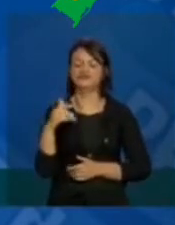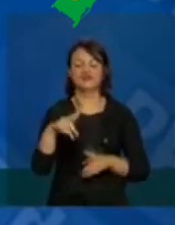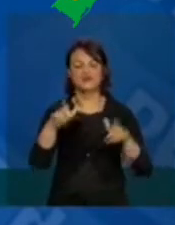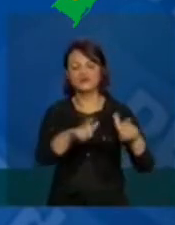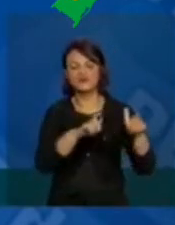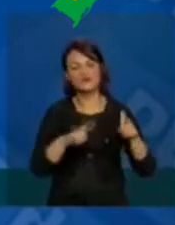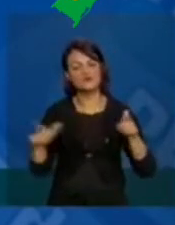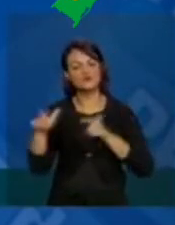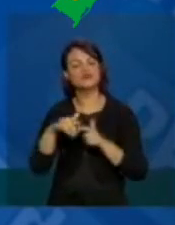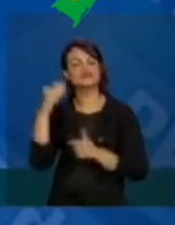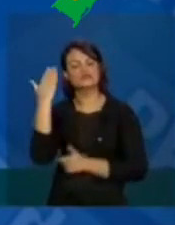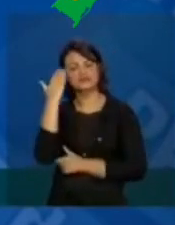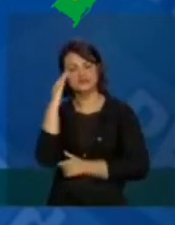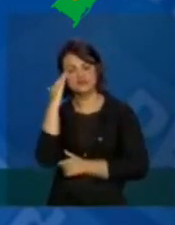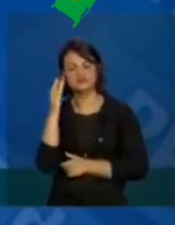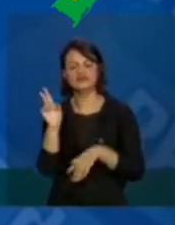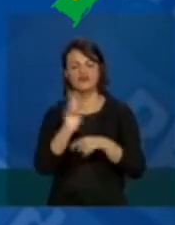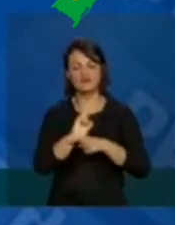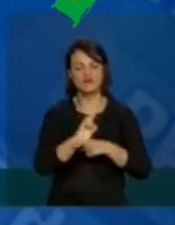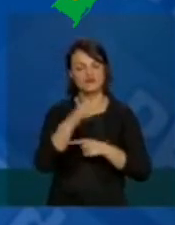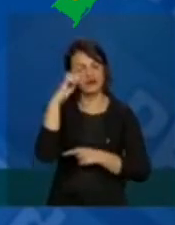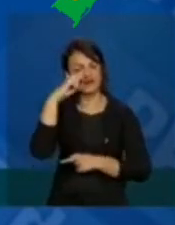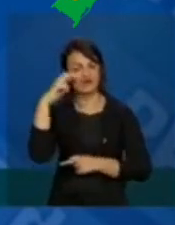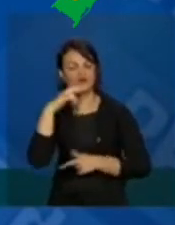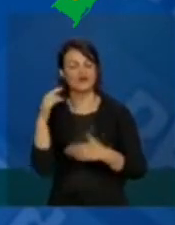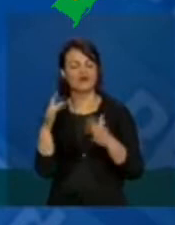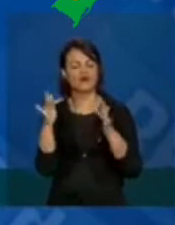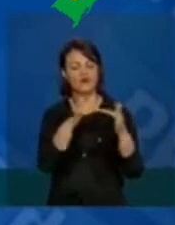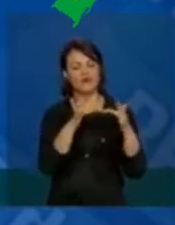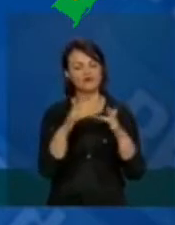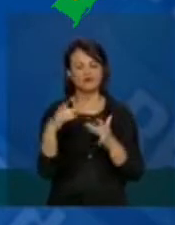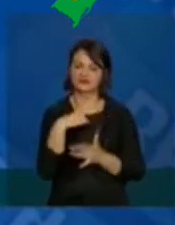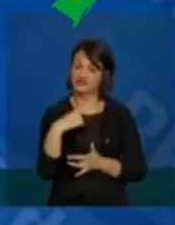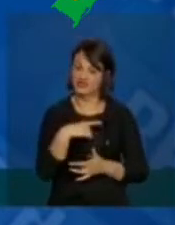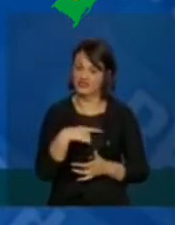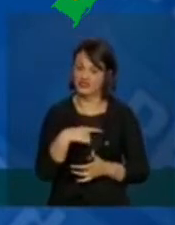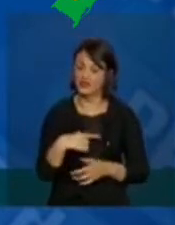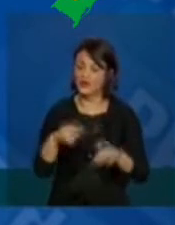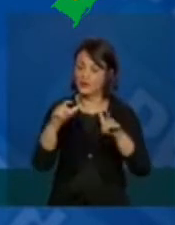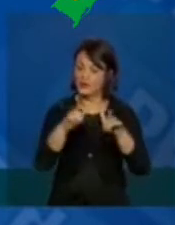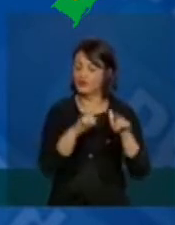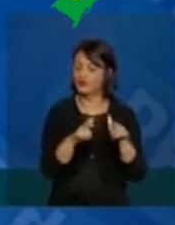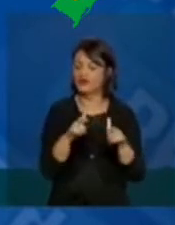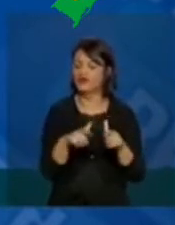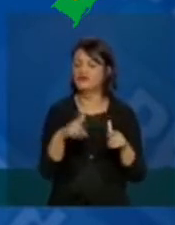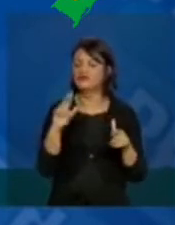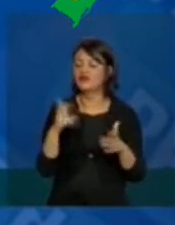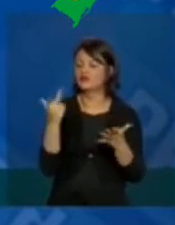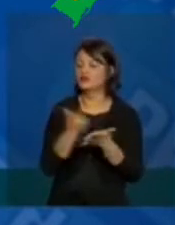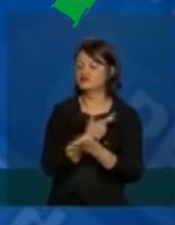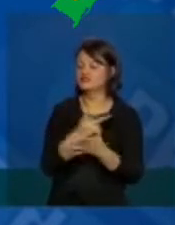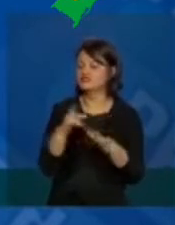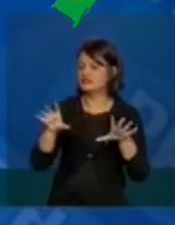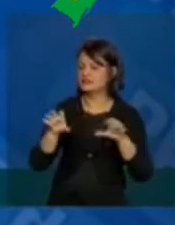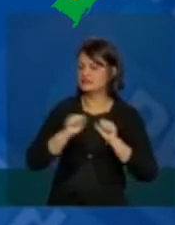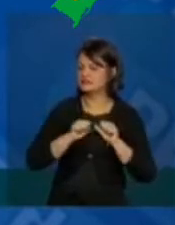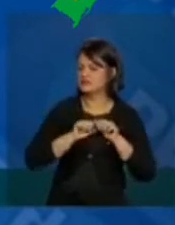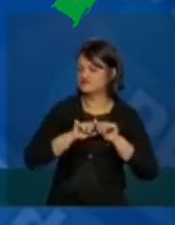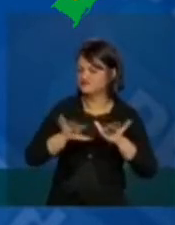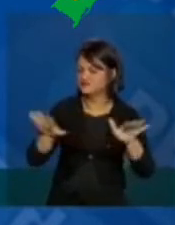lugares ainda entender e monitorar os casos contactantes. Nos locais onde se tem